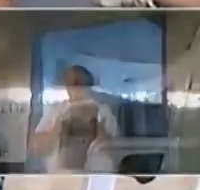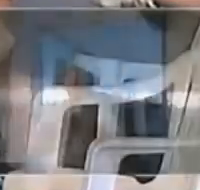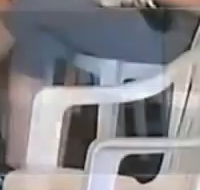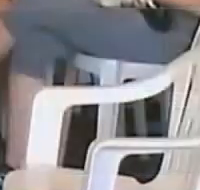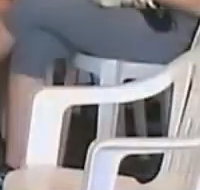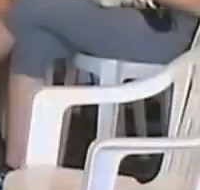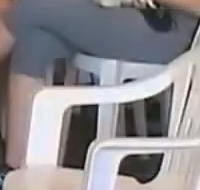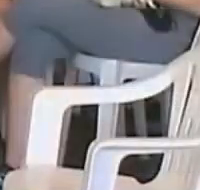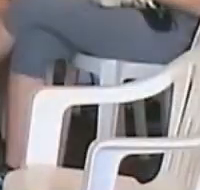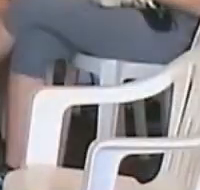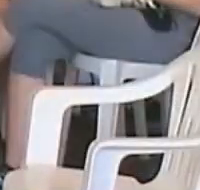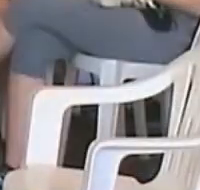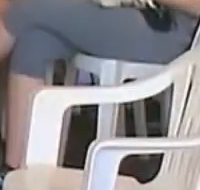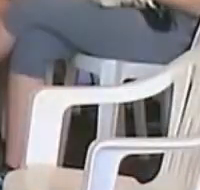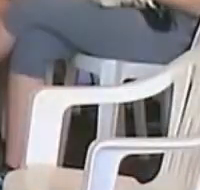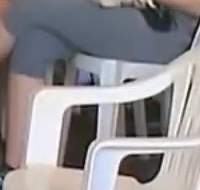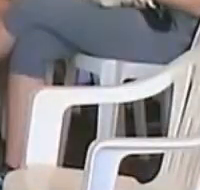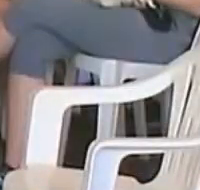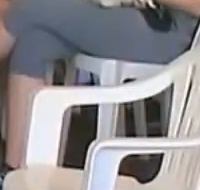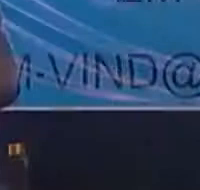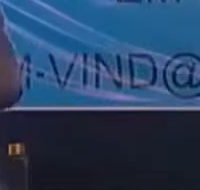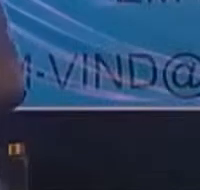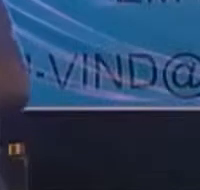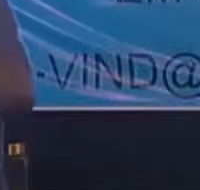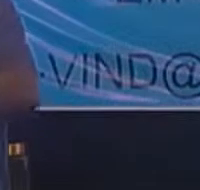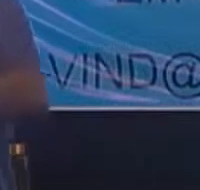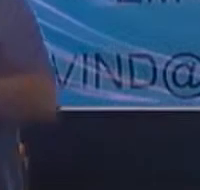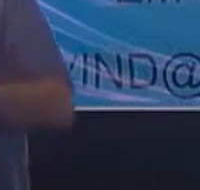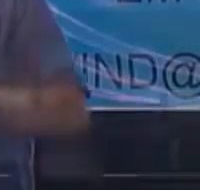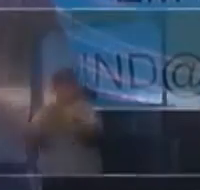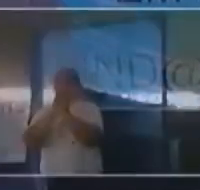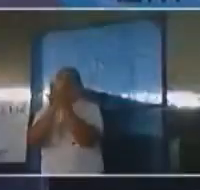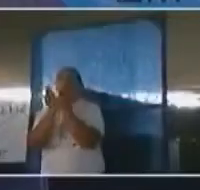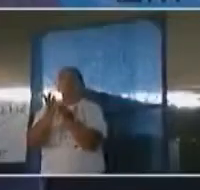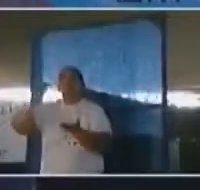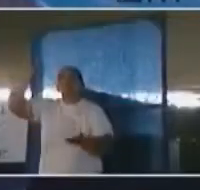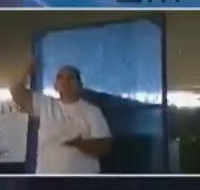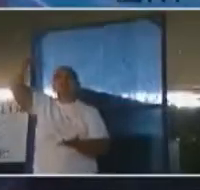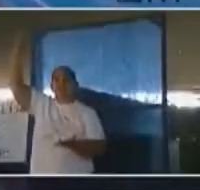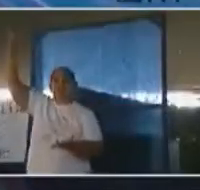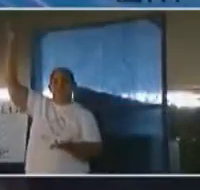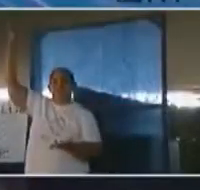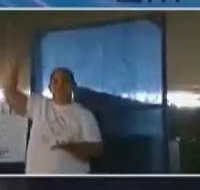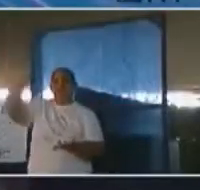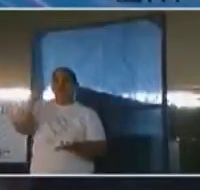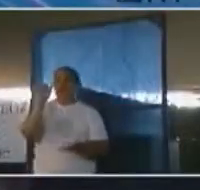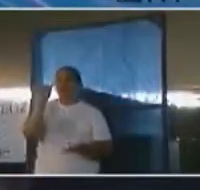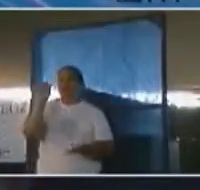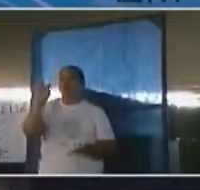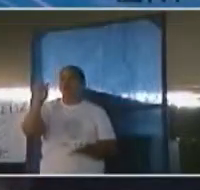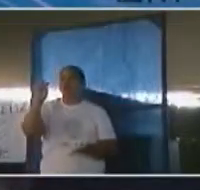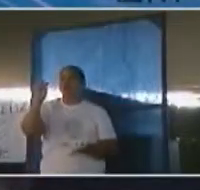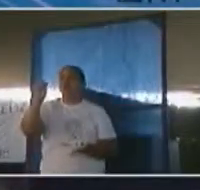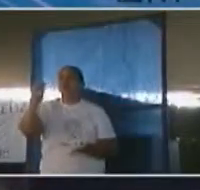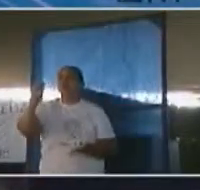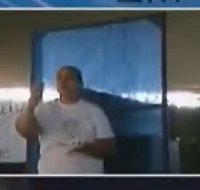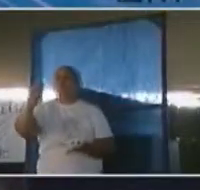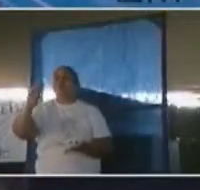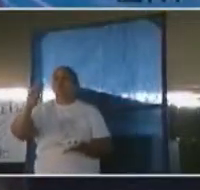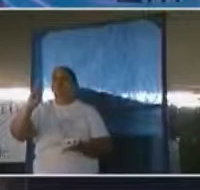dos Apóstolos. Pois nele vivemos, nos movemos e existimos, porque dele somos